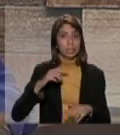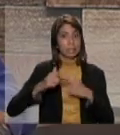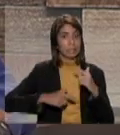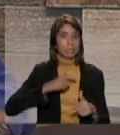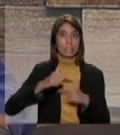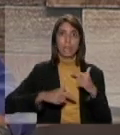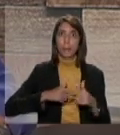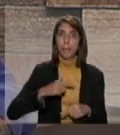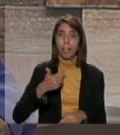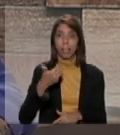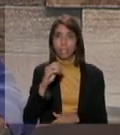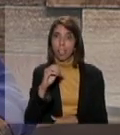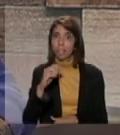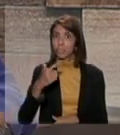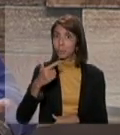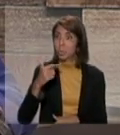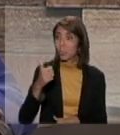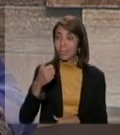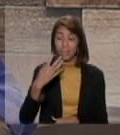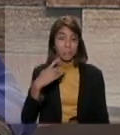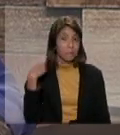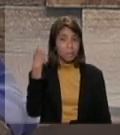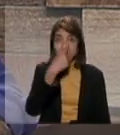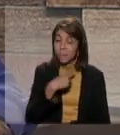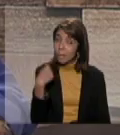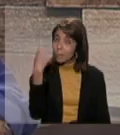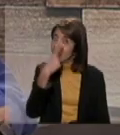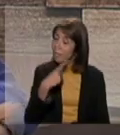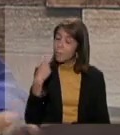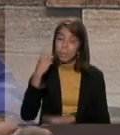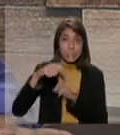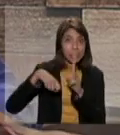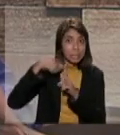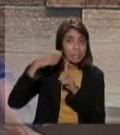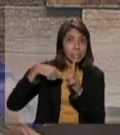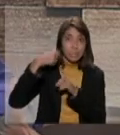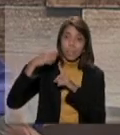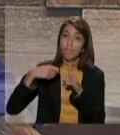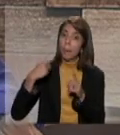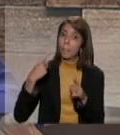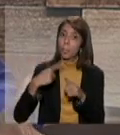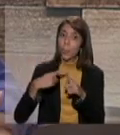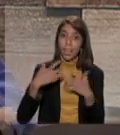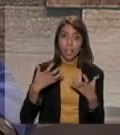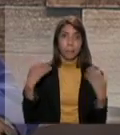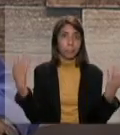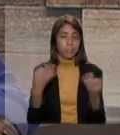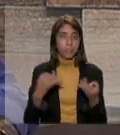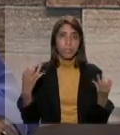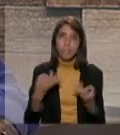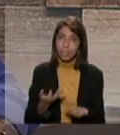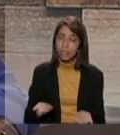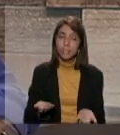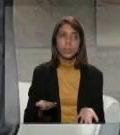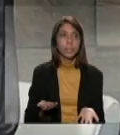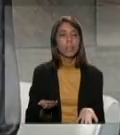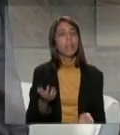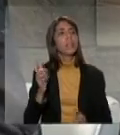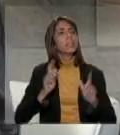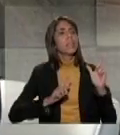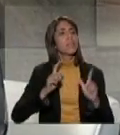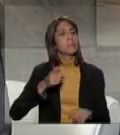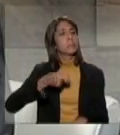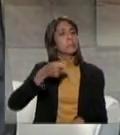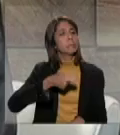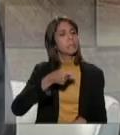vezes trabalha 10, 12 horas, até 14 horas, entendeu? Para fazer uma coisa muito bem feita. E o que a televisão